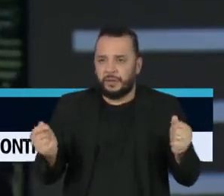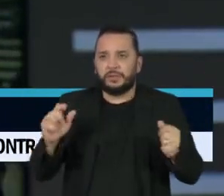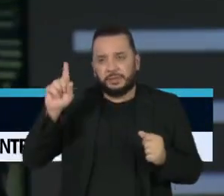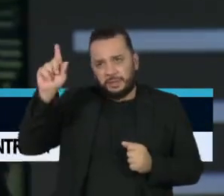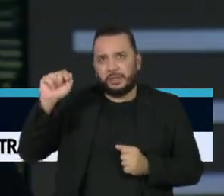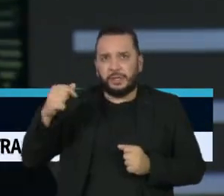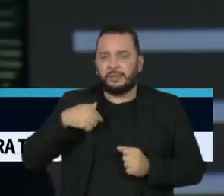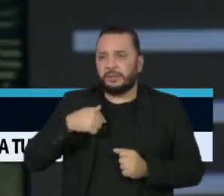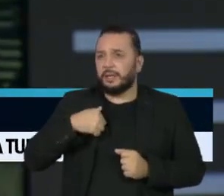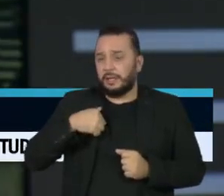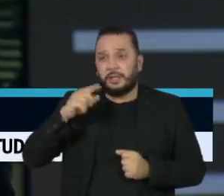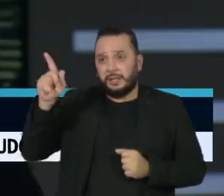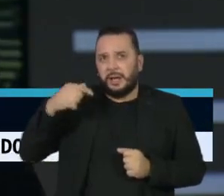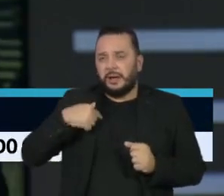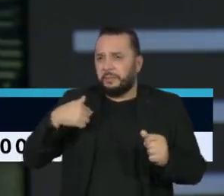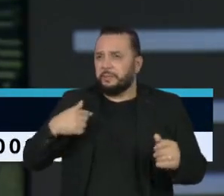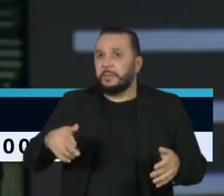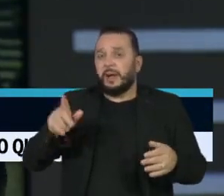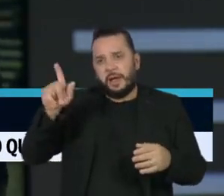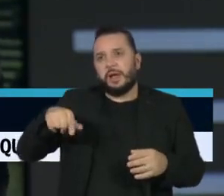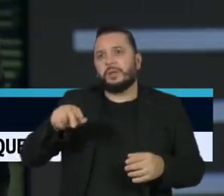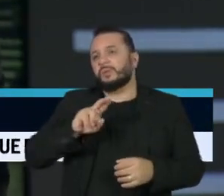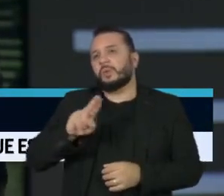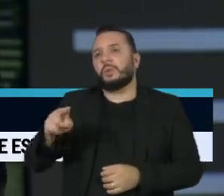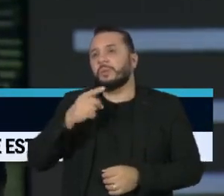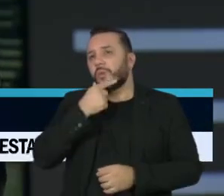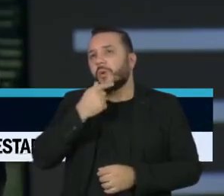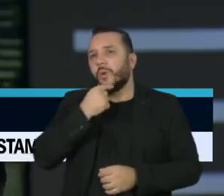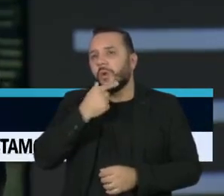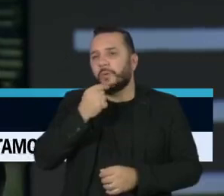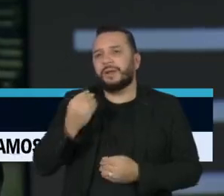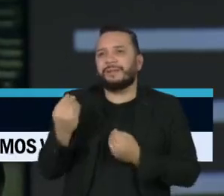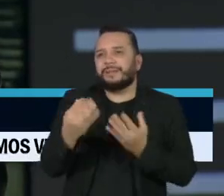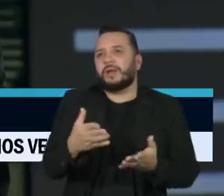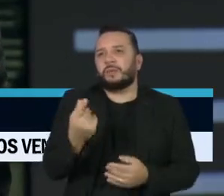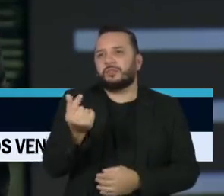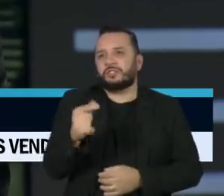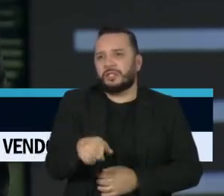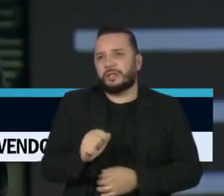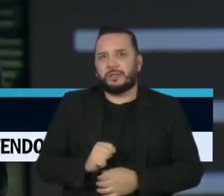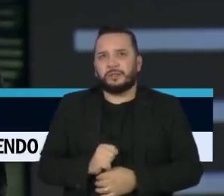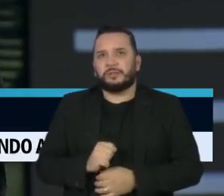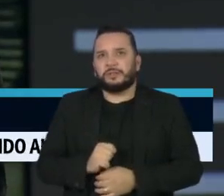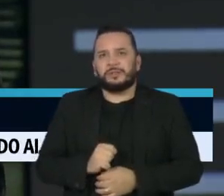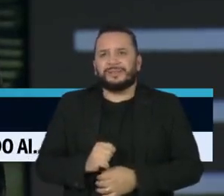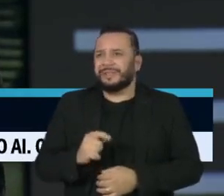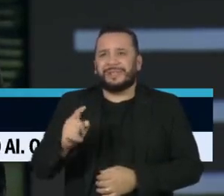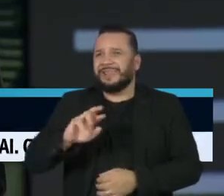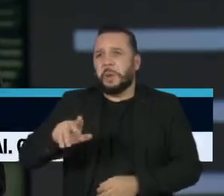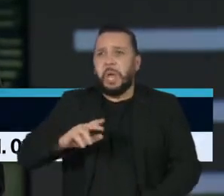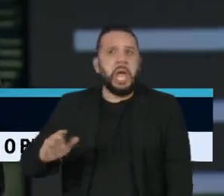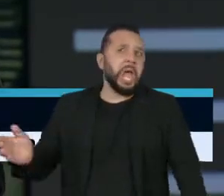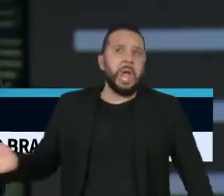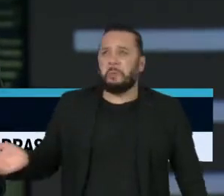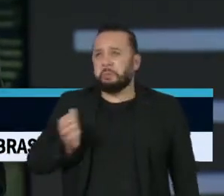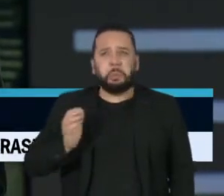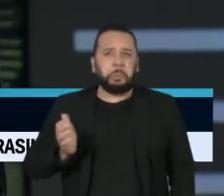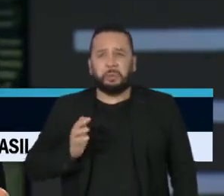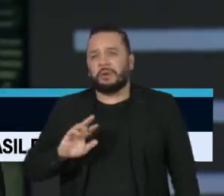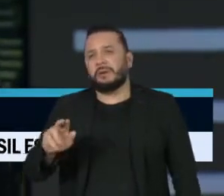Nilde cinema chama Box é o nome do cara que doou a grana para cada biblioteca e nem é tanto dinheiro